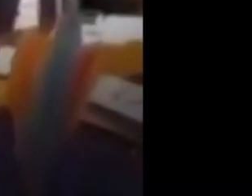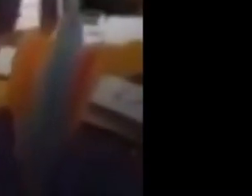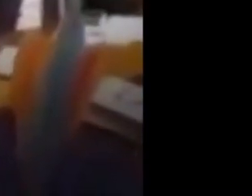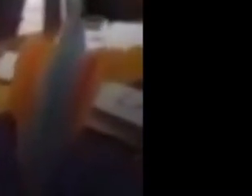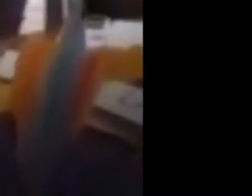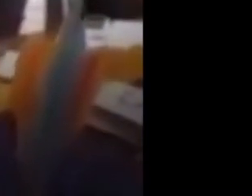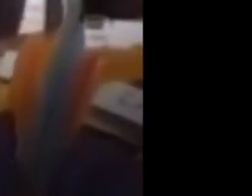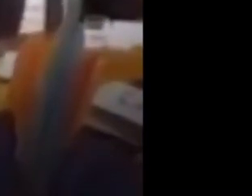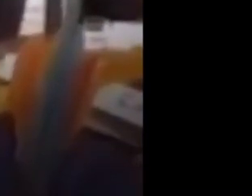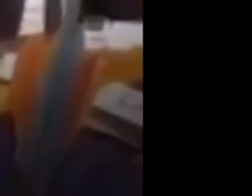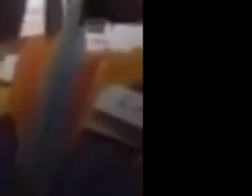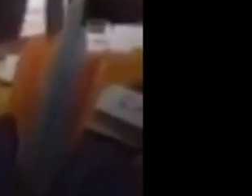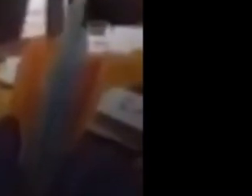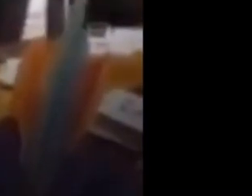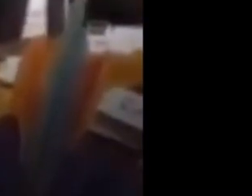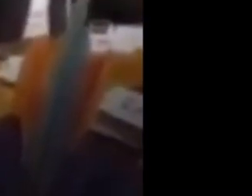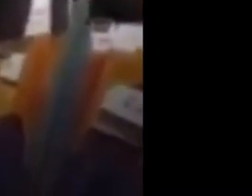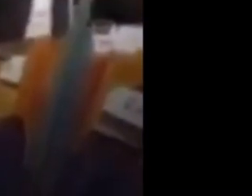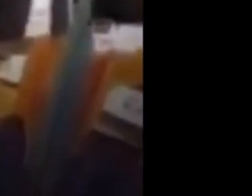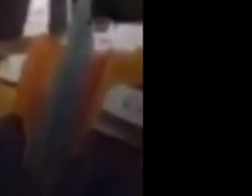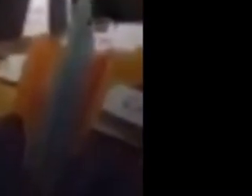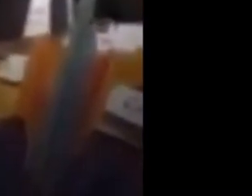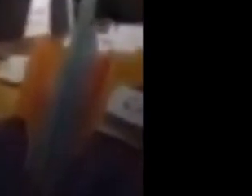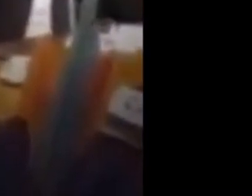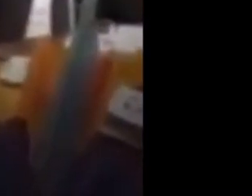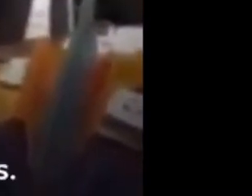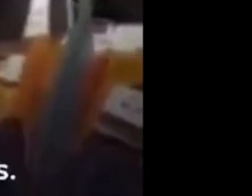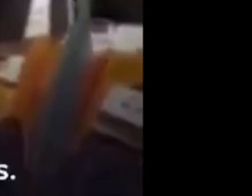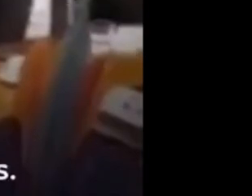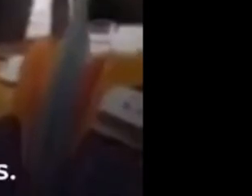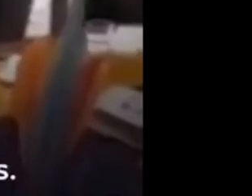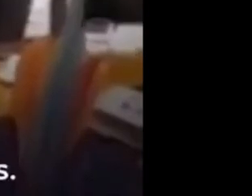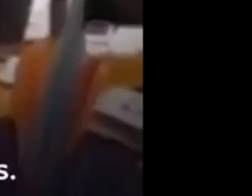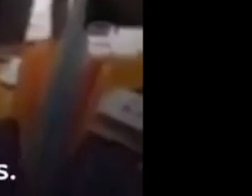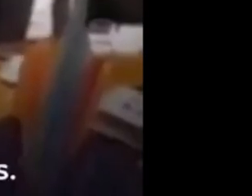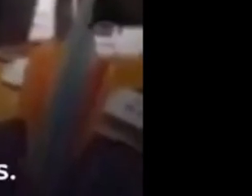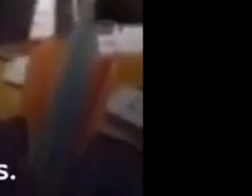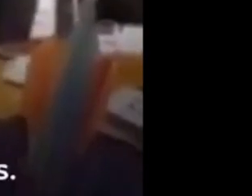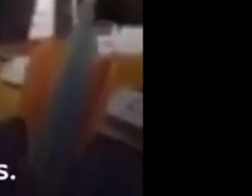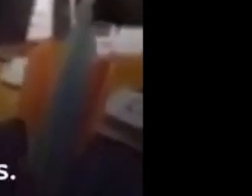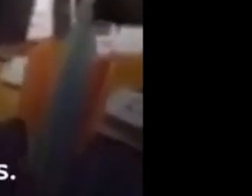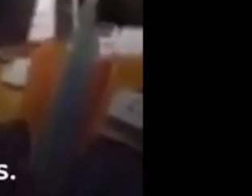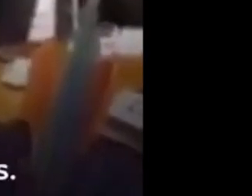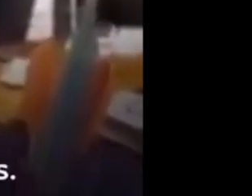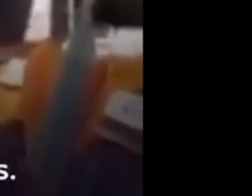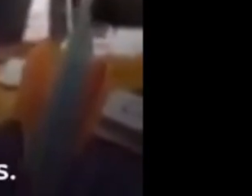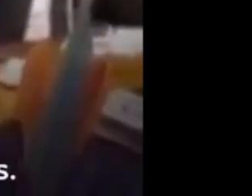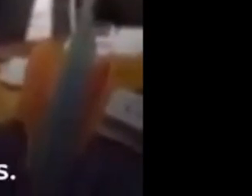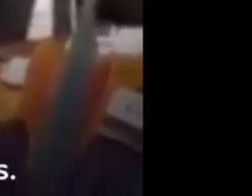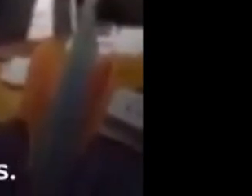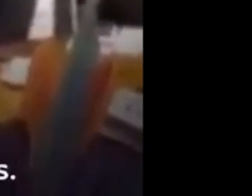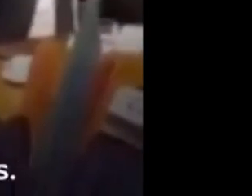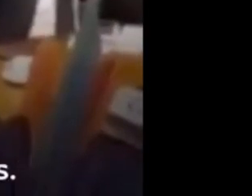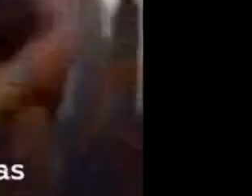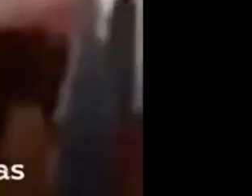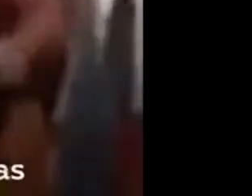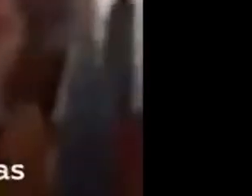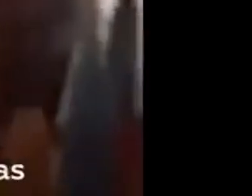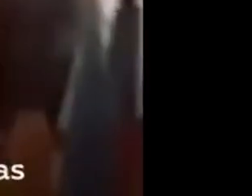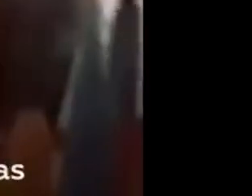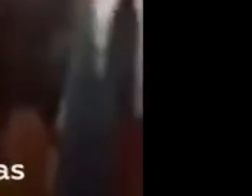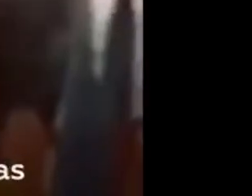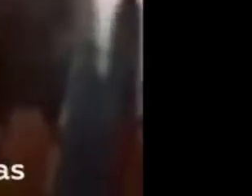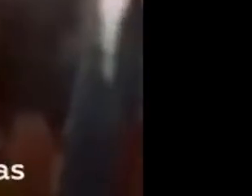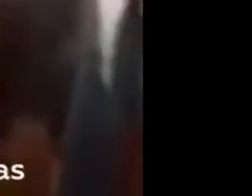somos animal, não. Que animal que vive aqui, que está tirando o nosso direito garantido.